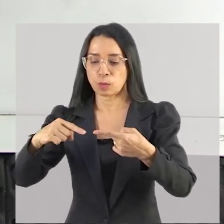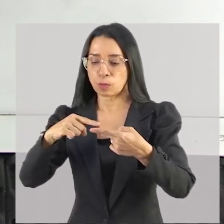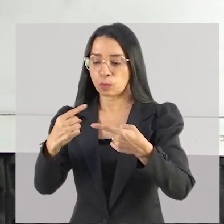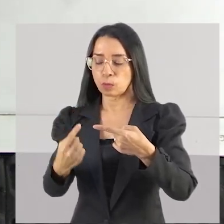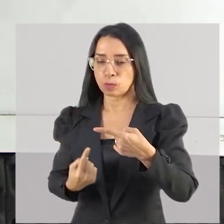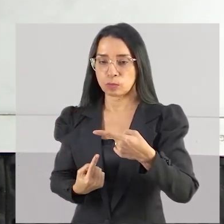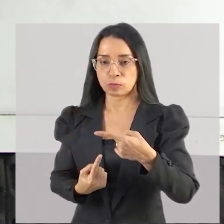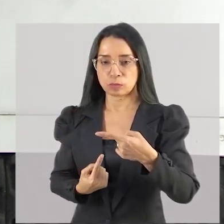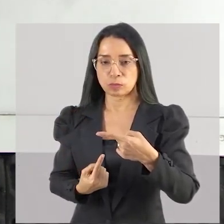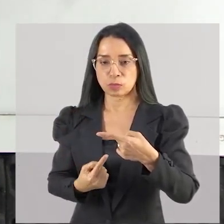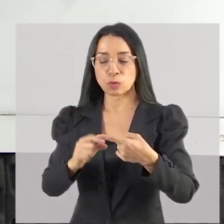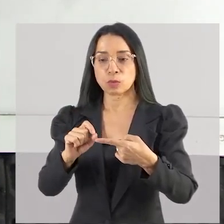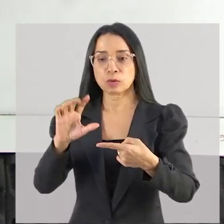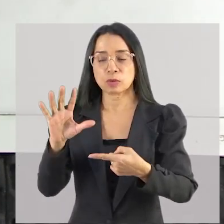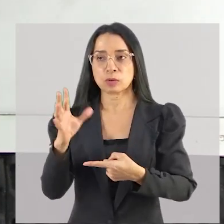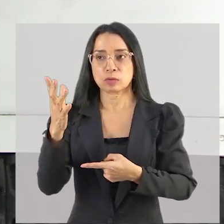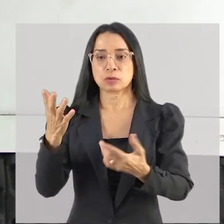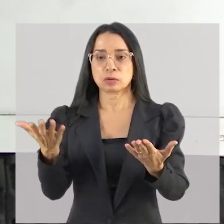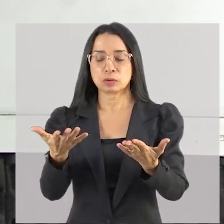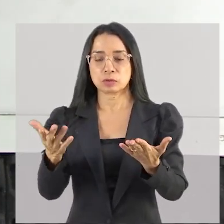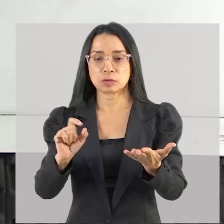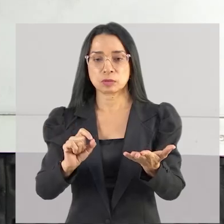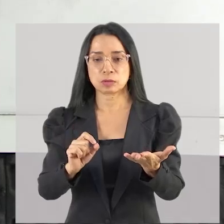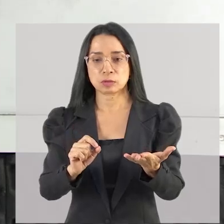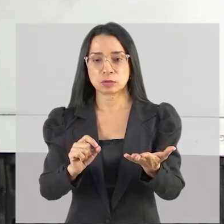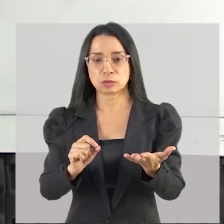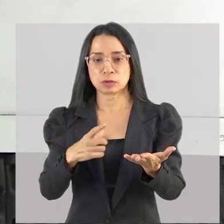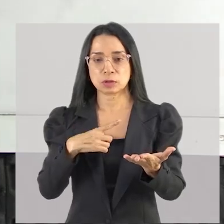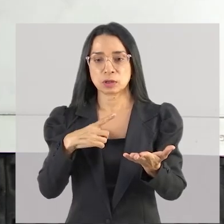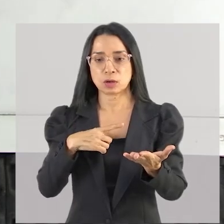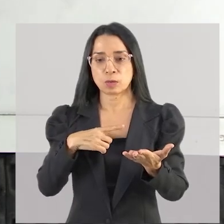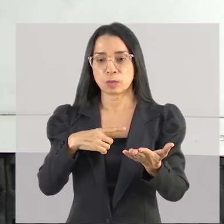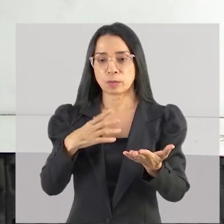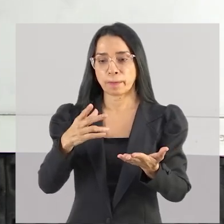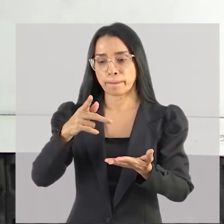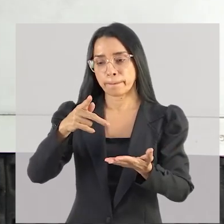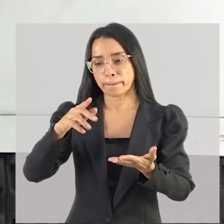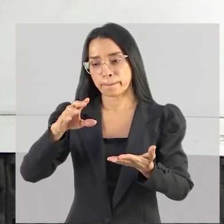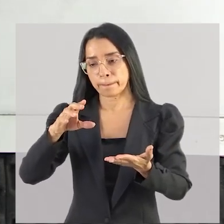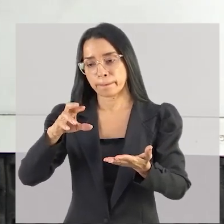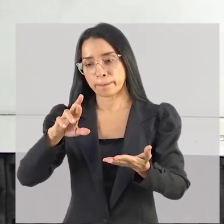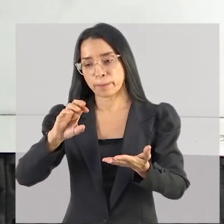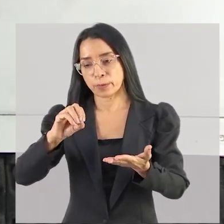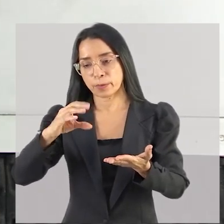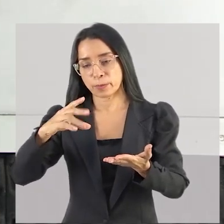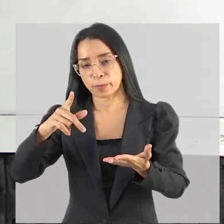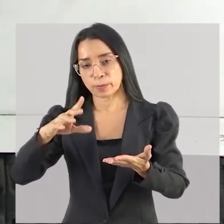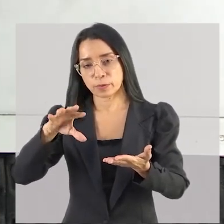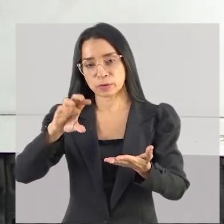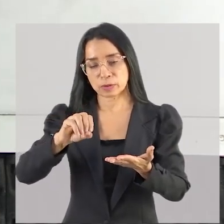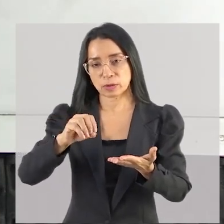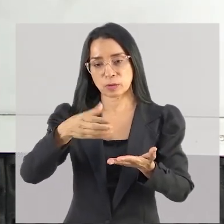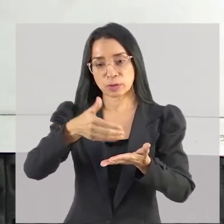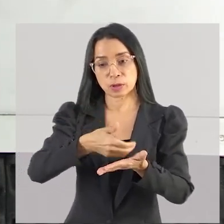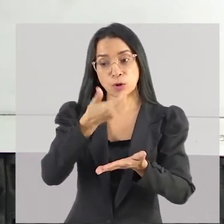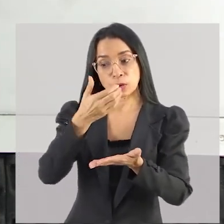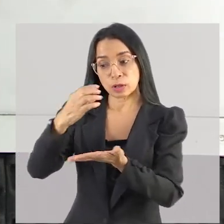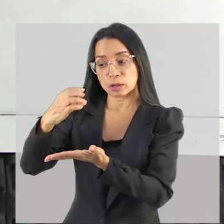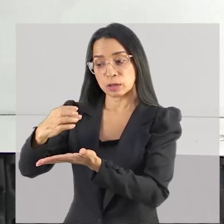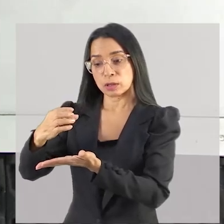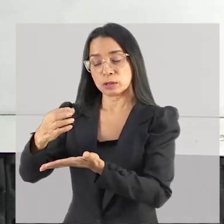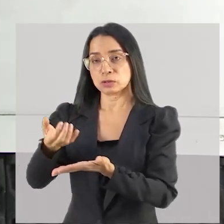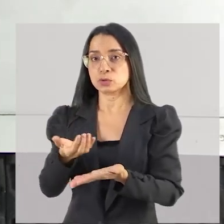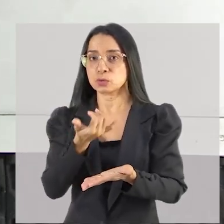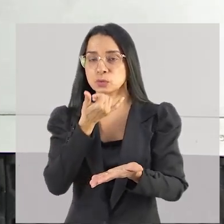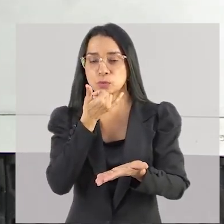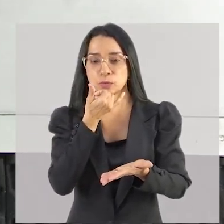1, ok? O que está acontecendo aqui, tá? Está havendo uma proporção entre colheres e o quê? E